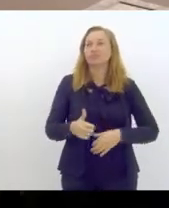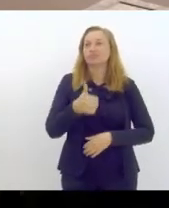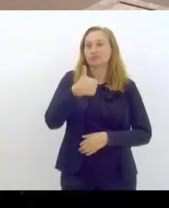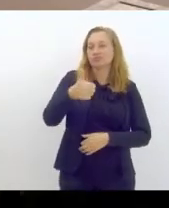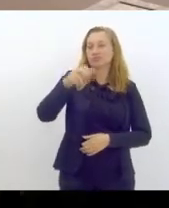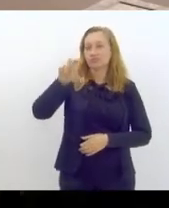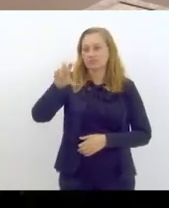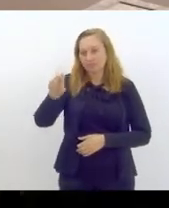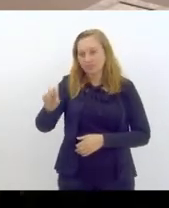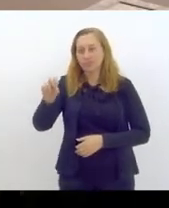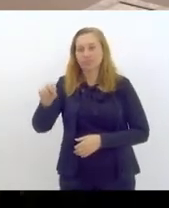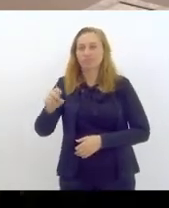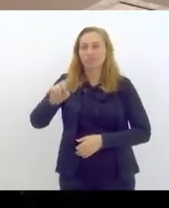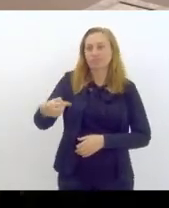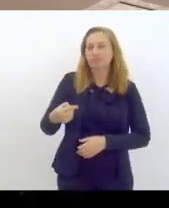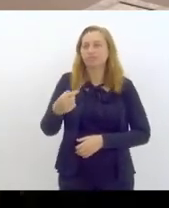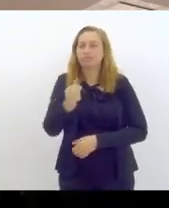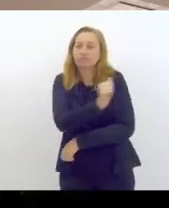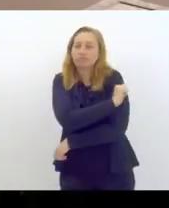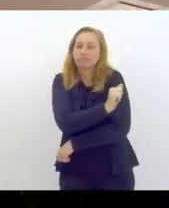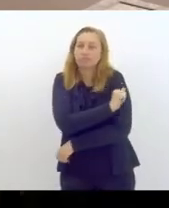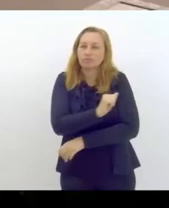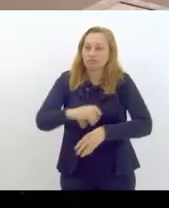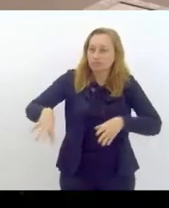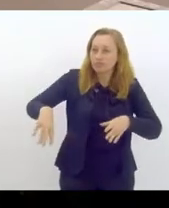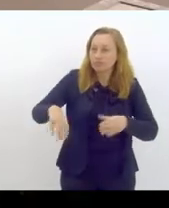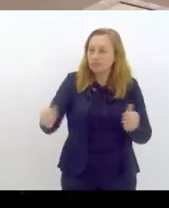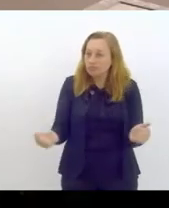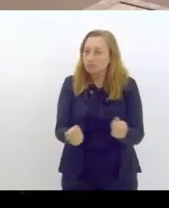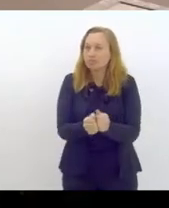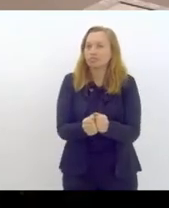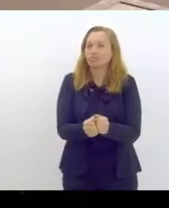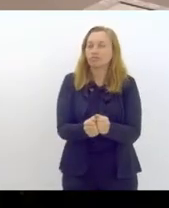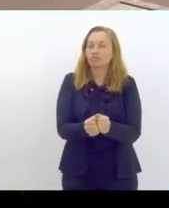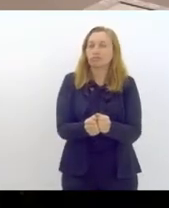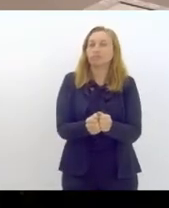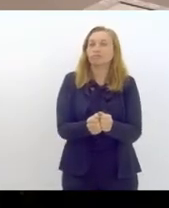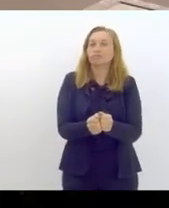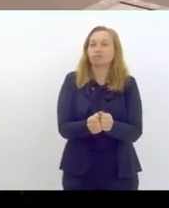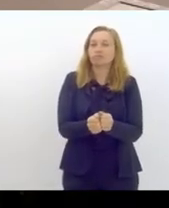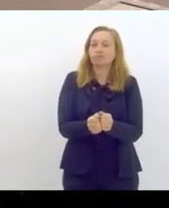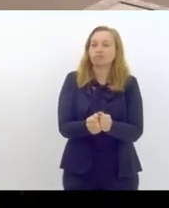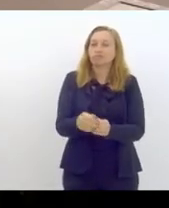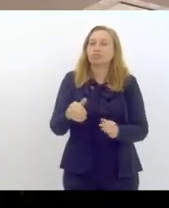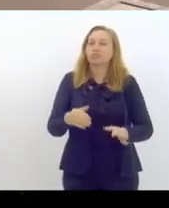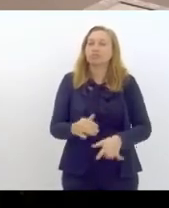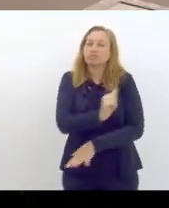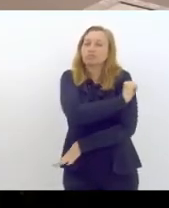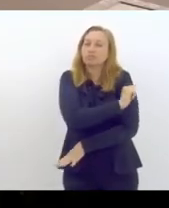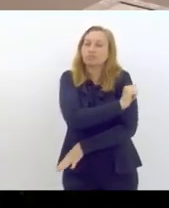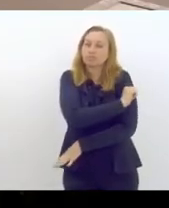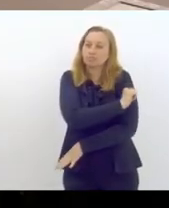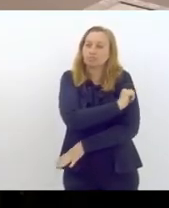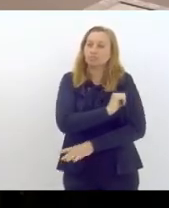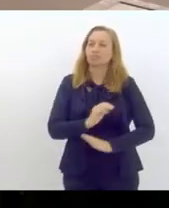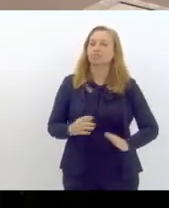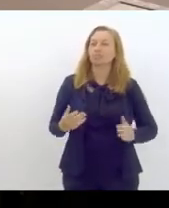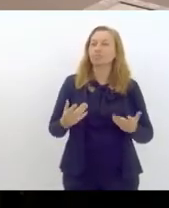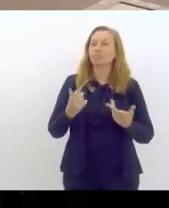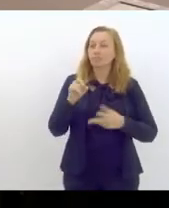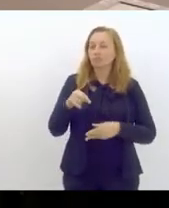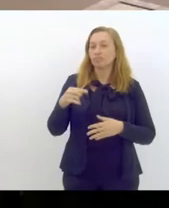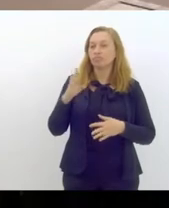mil alunos. Se a gente tiver um envolvimento, uma envoltória dos alunos da rede, isso é uma coisa fantástica.